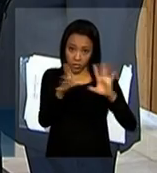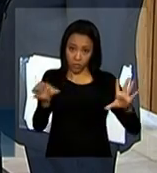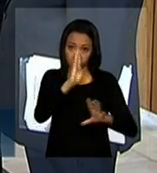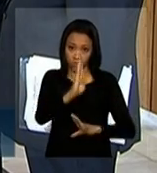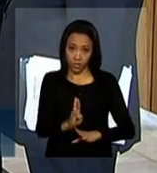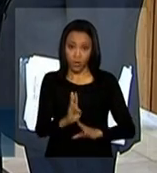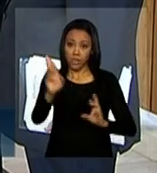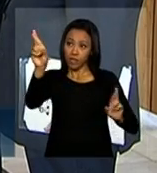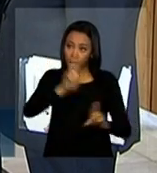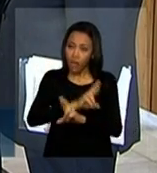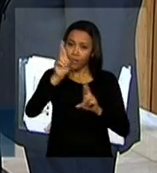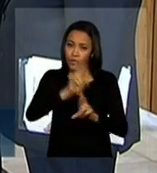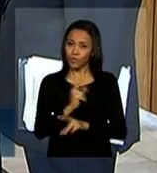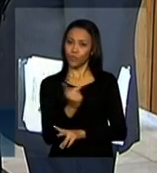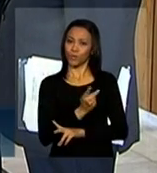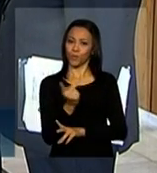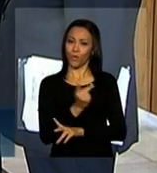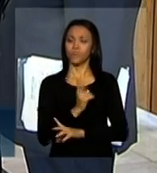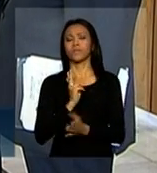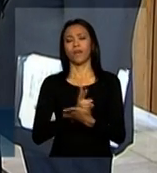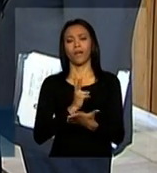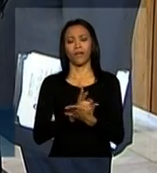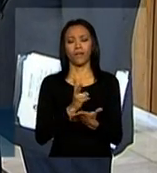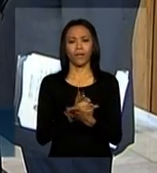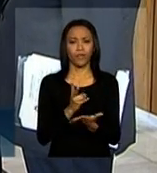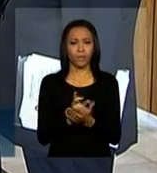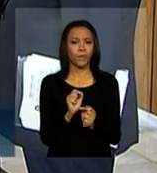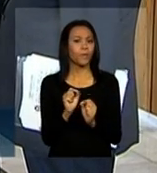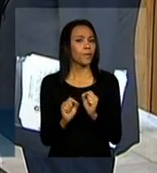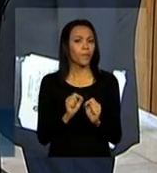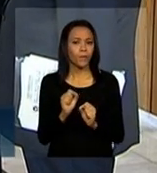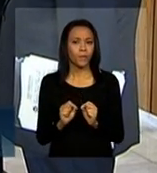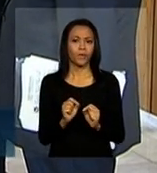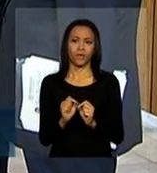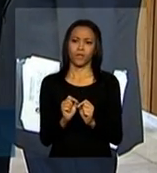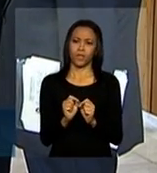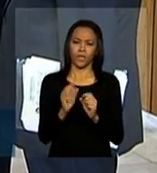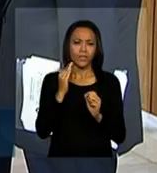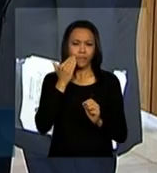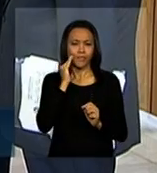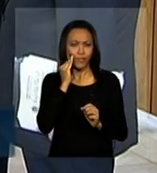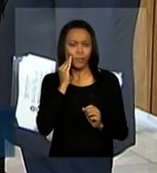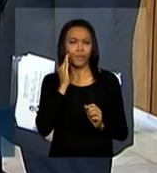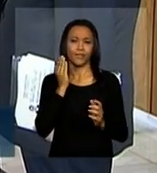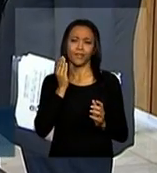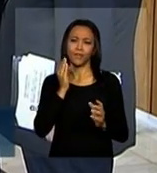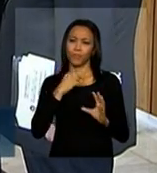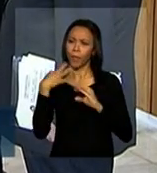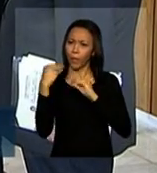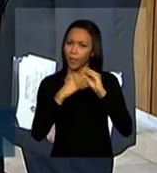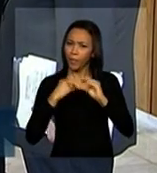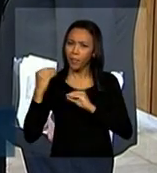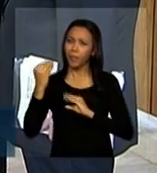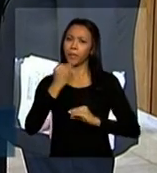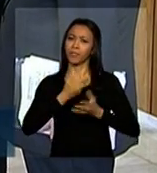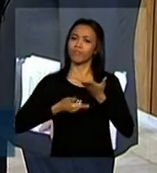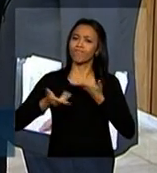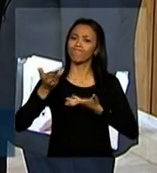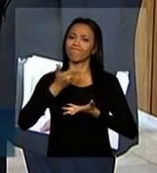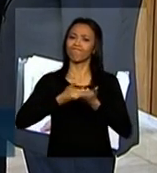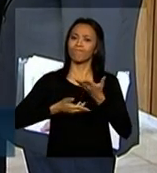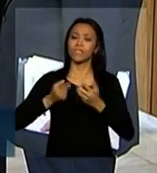relações entre os dois países sempre se caracterizaram pelo elevado grau de entendimento, pelo diálogo em